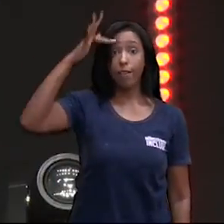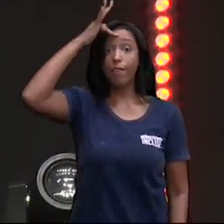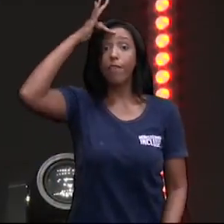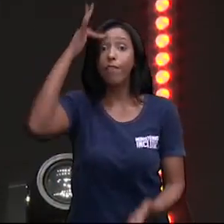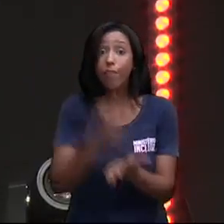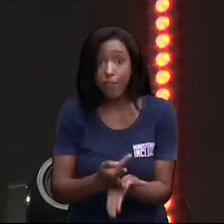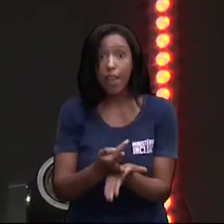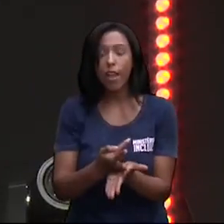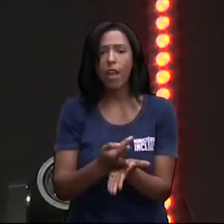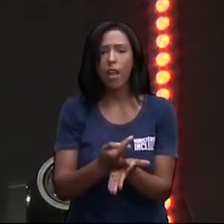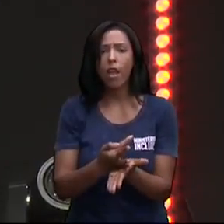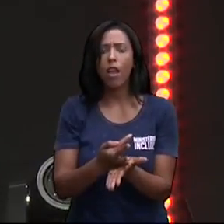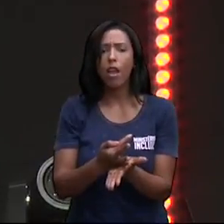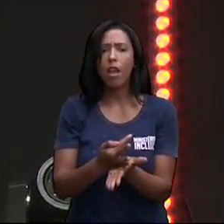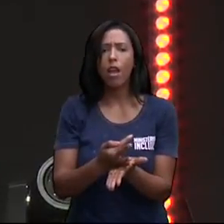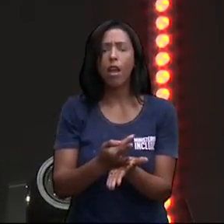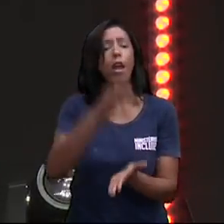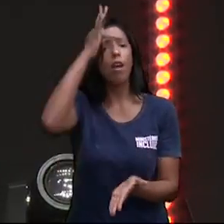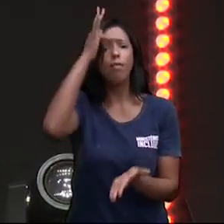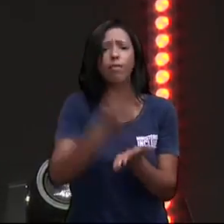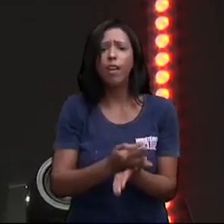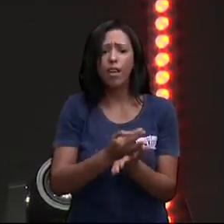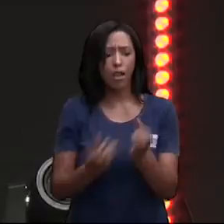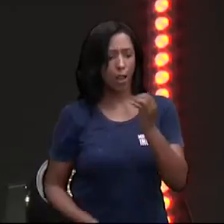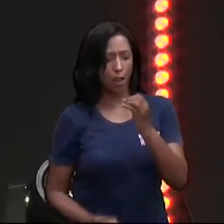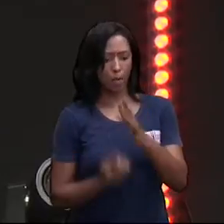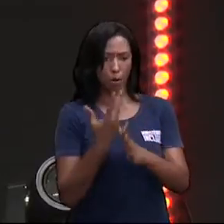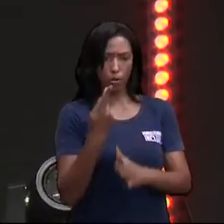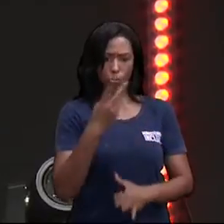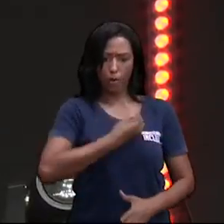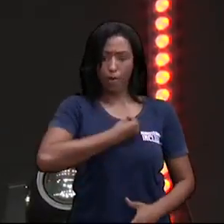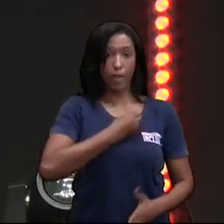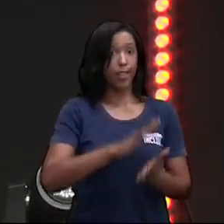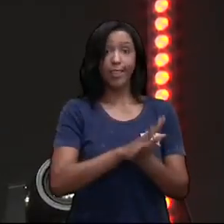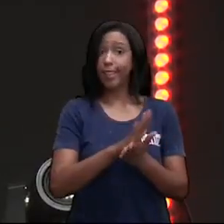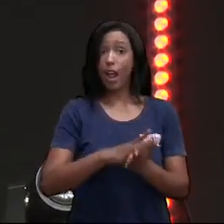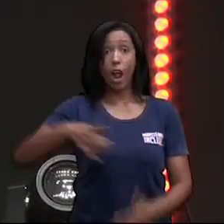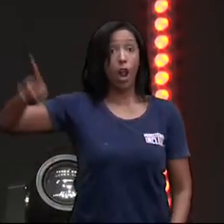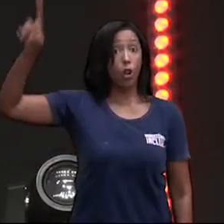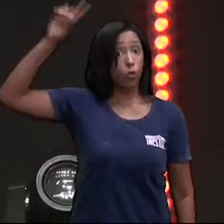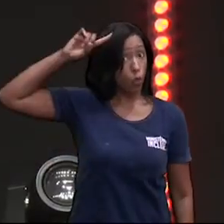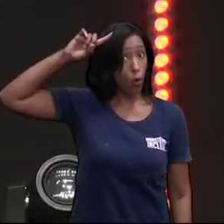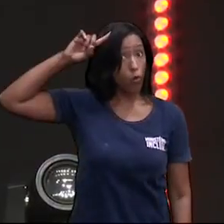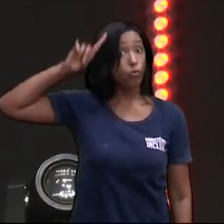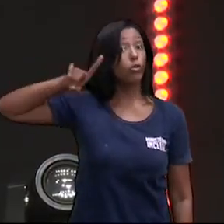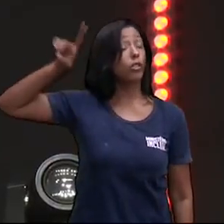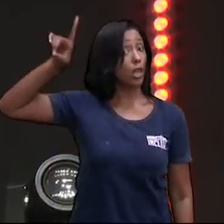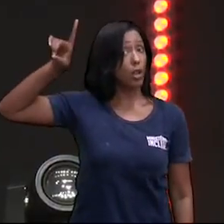da fé e isto não vem de vocês é dom de Deus